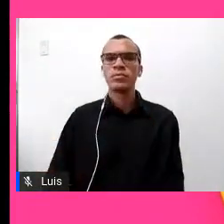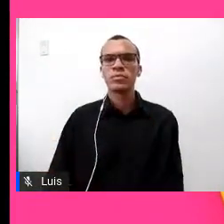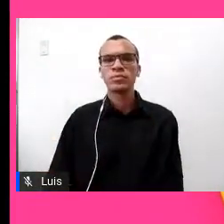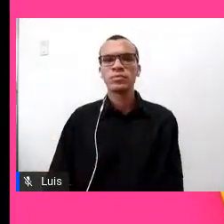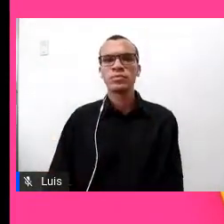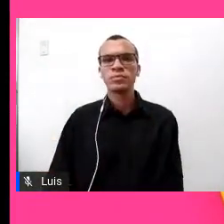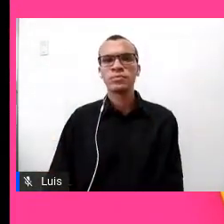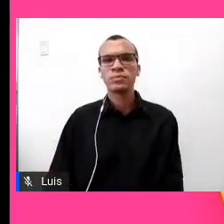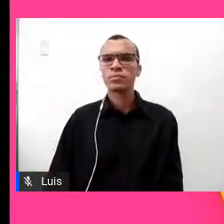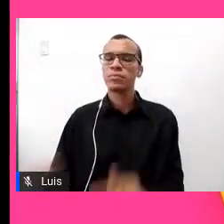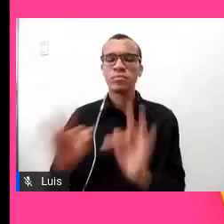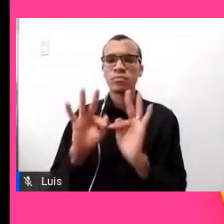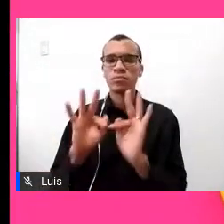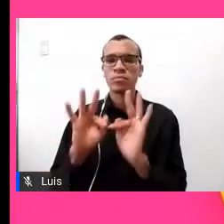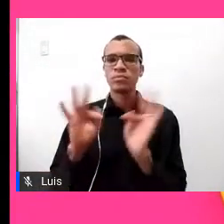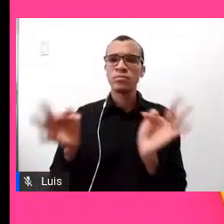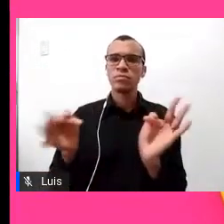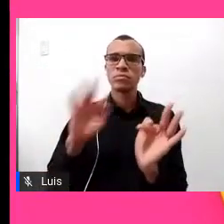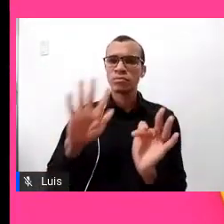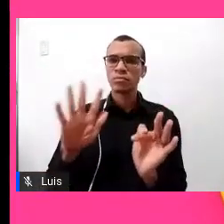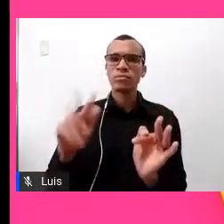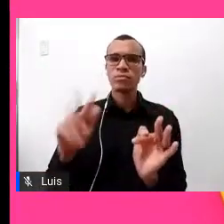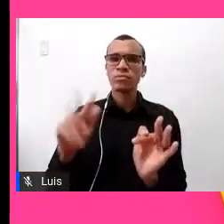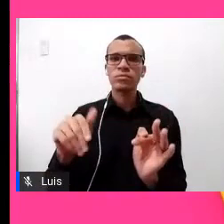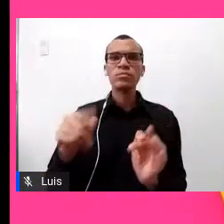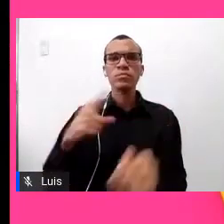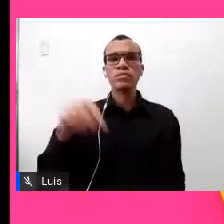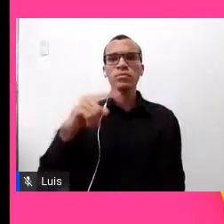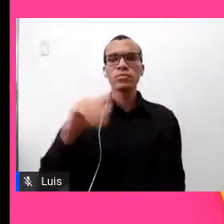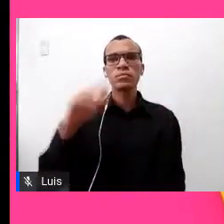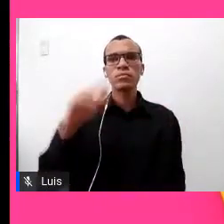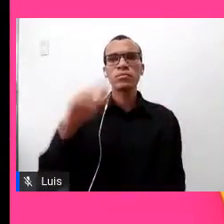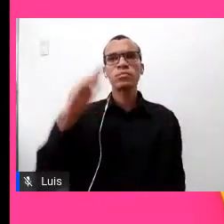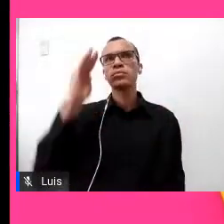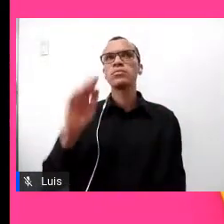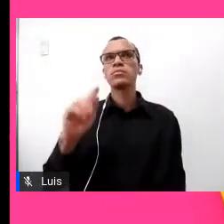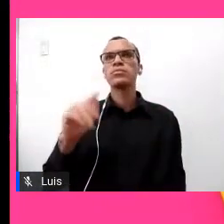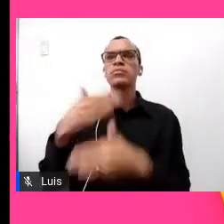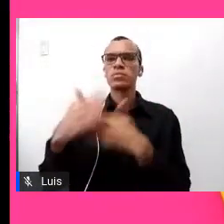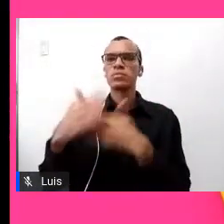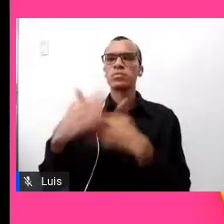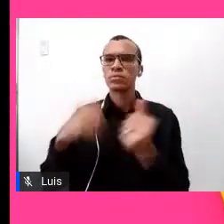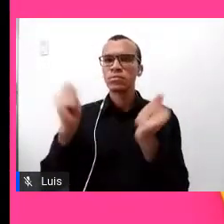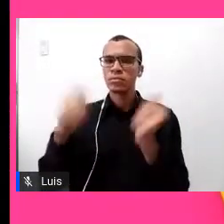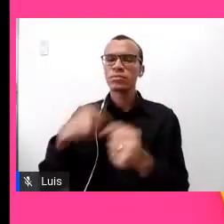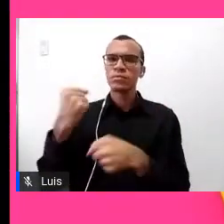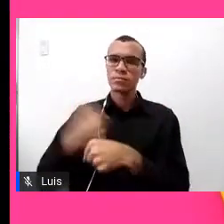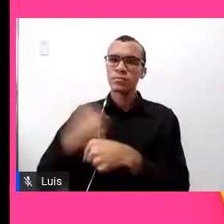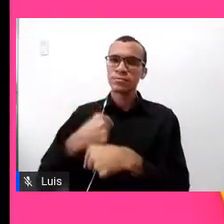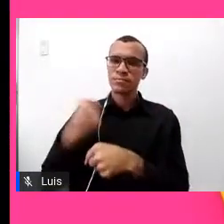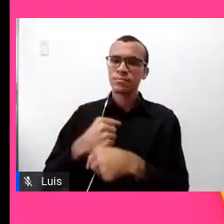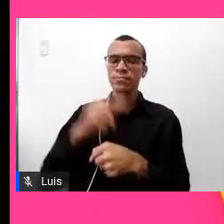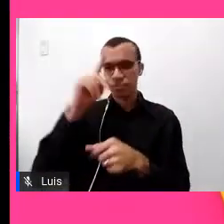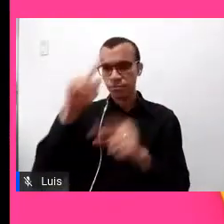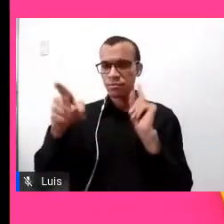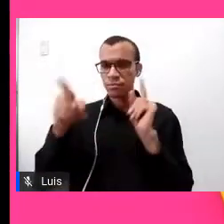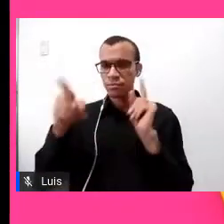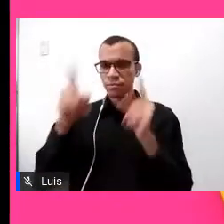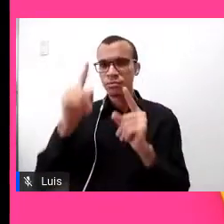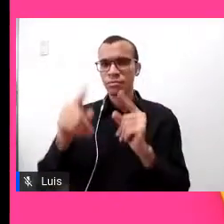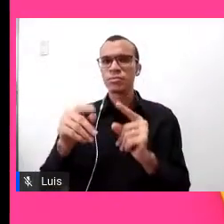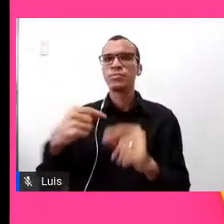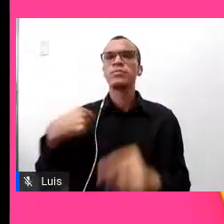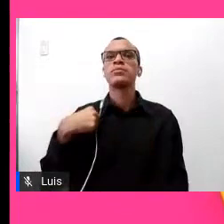conceito simples, mas é o conceito que nós vamos usar para construir o comando que vai subir e descer